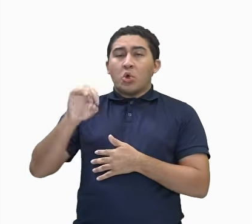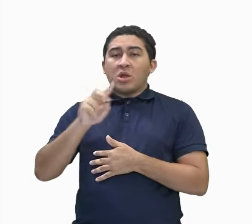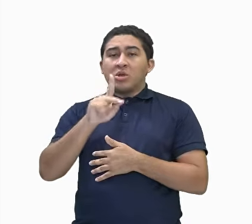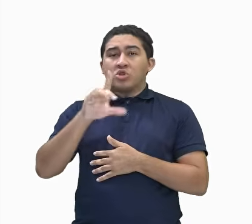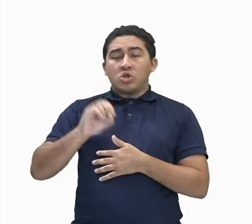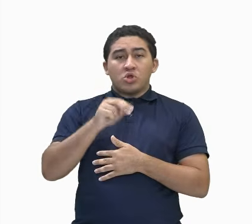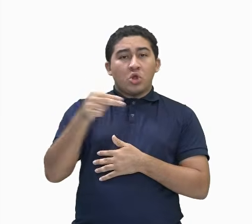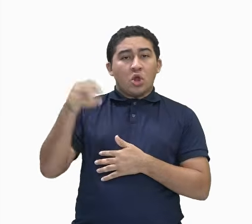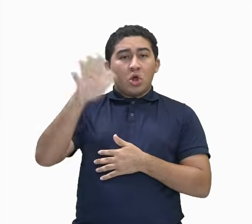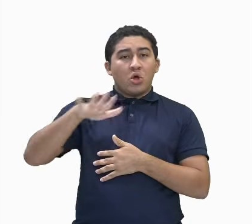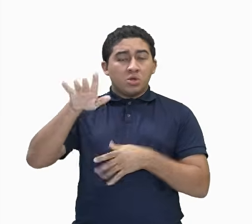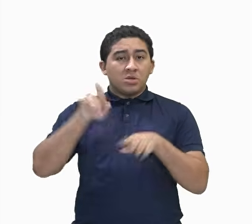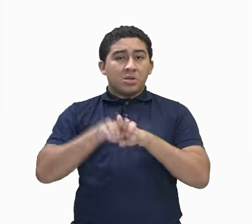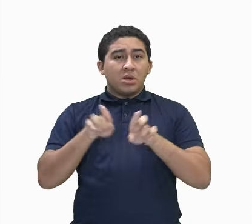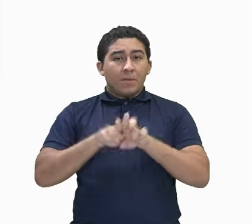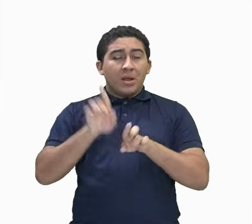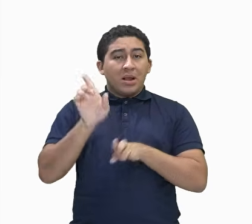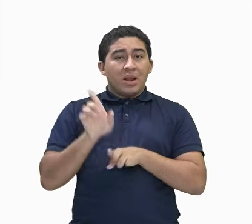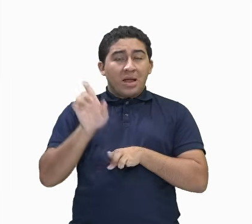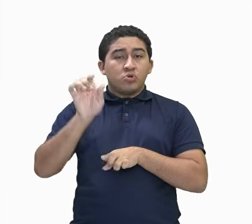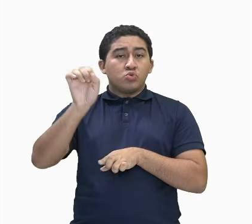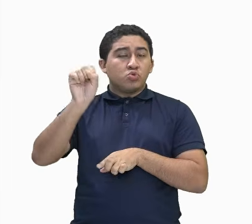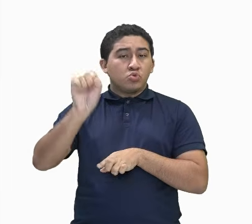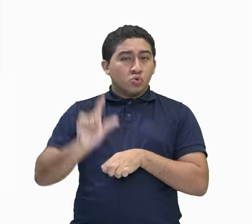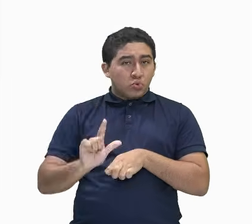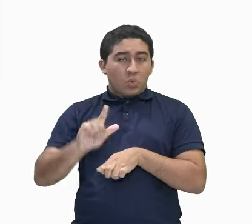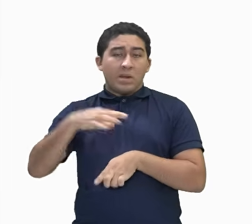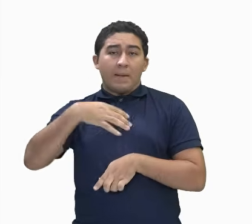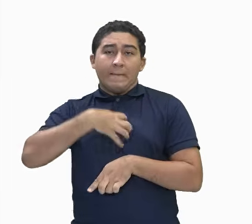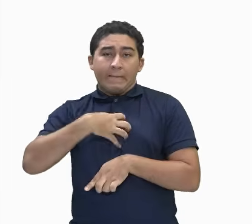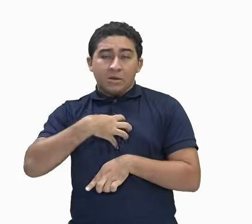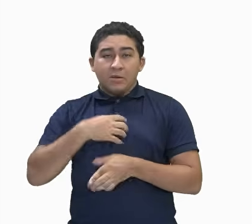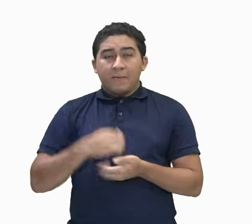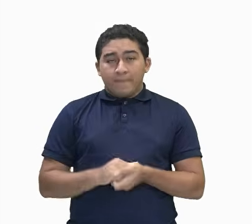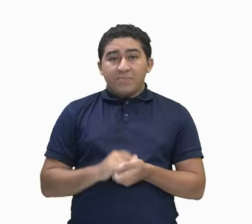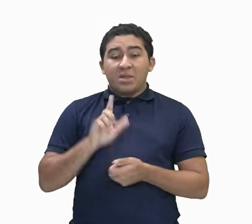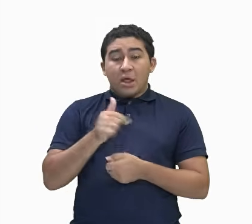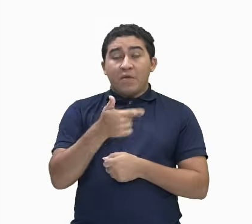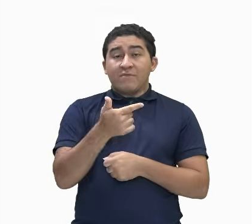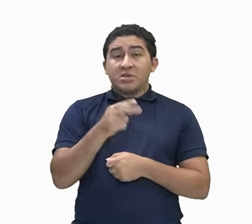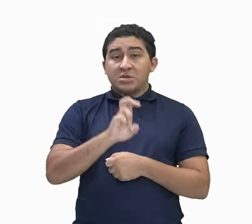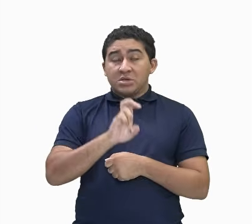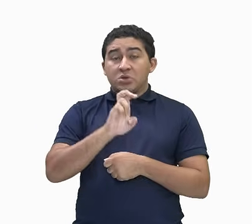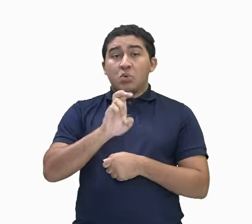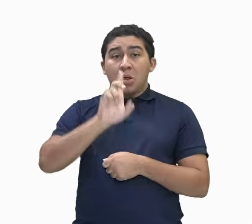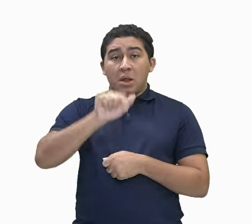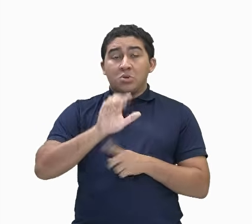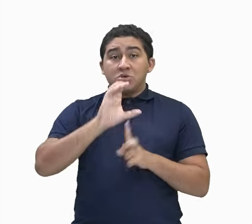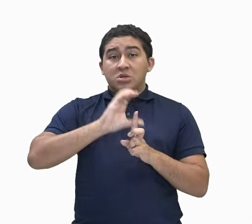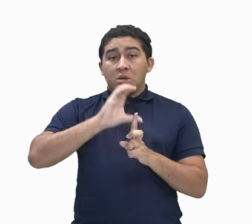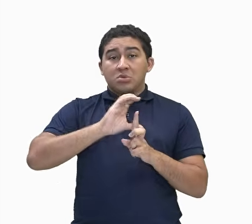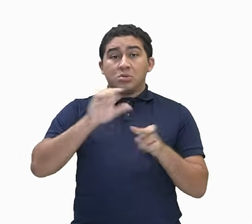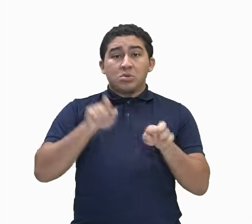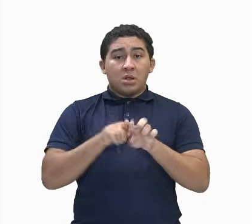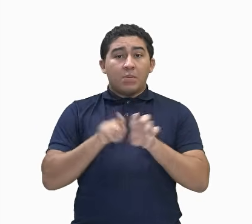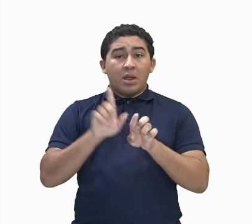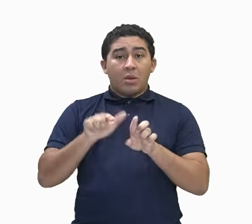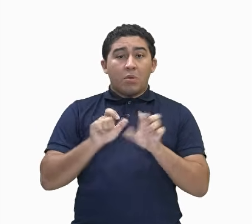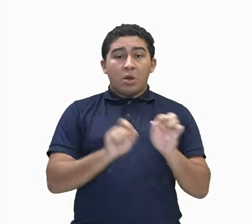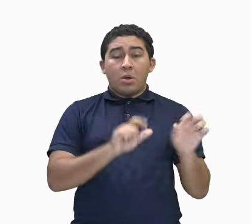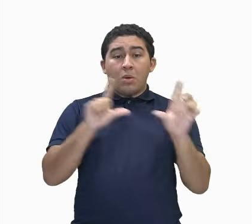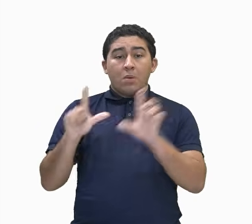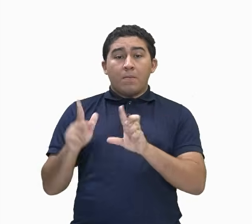Bahia. A temperatura média anual é de 25 graus Celsius, vai estar localizado em uma sub-região